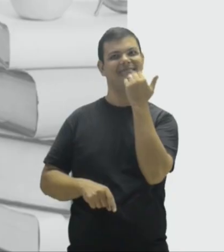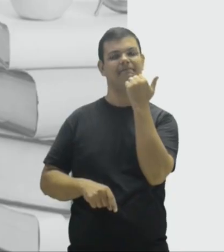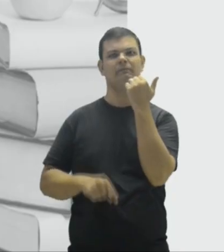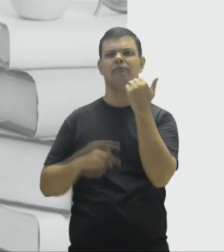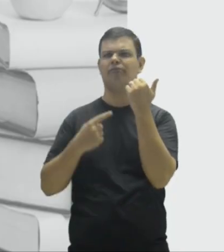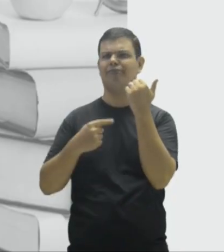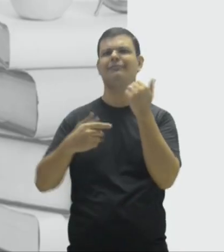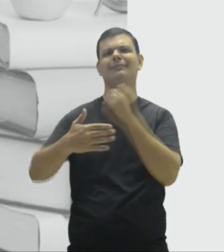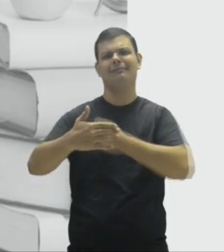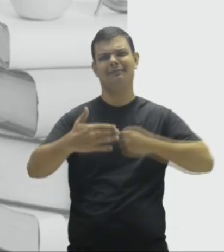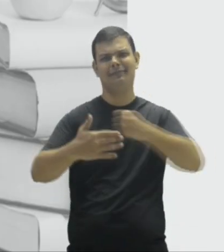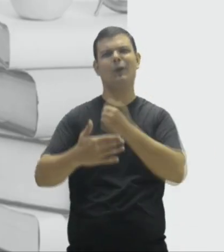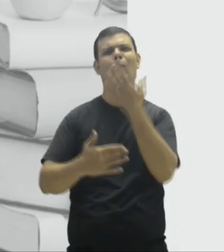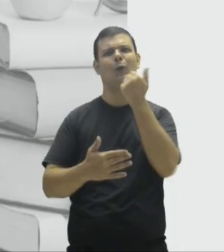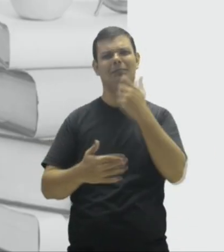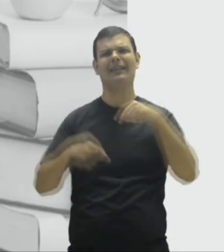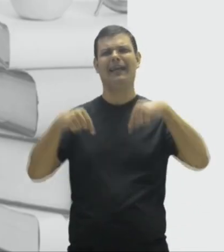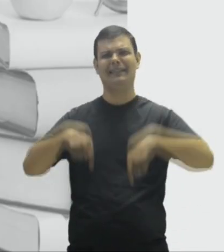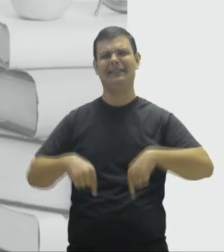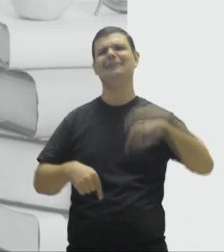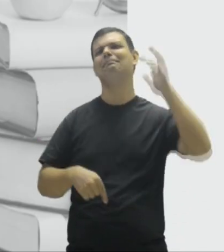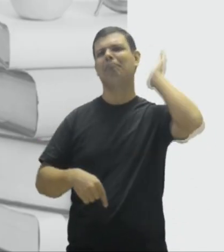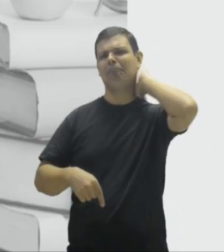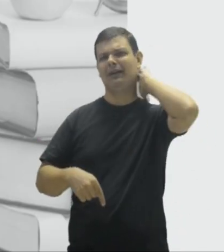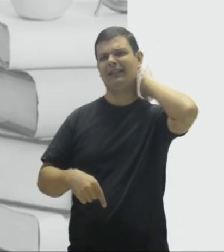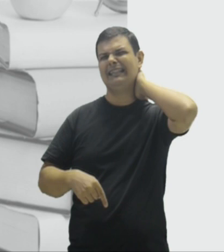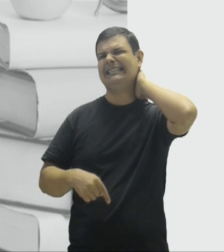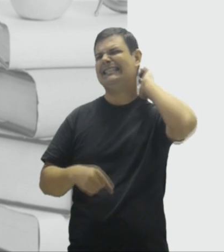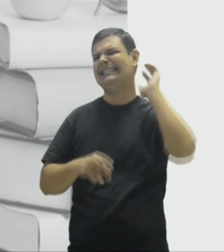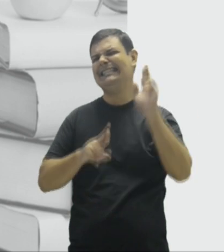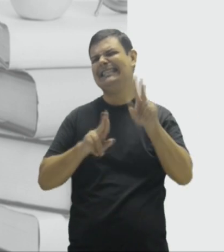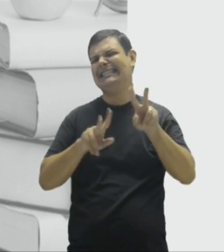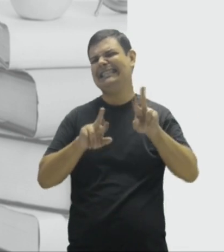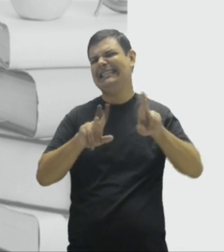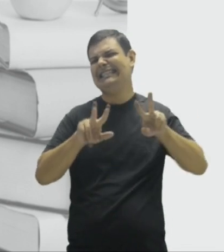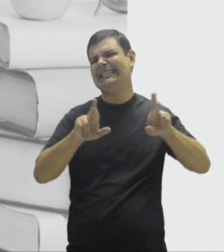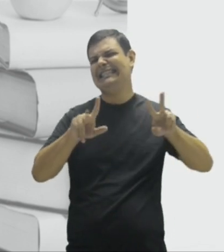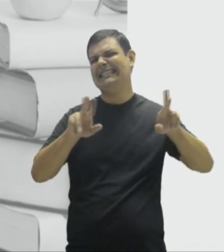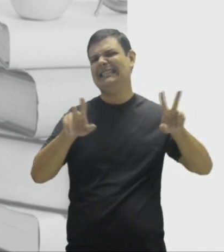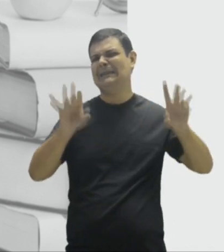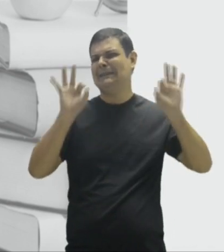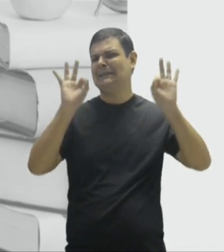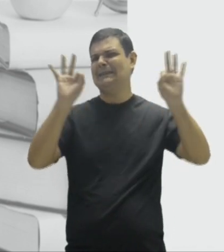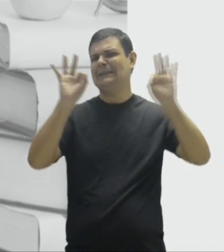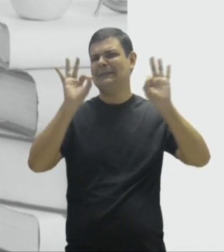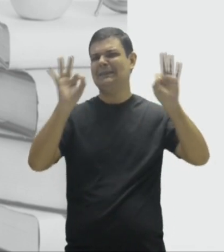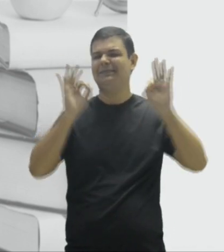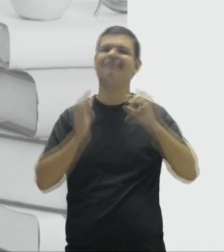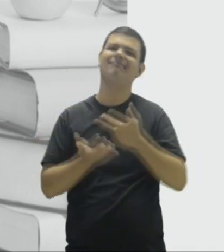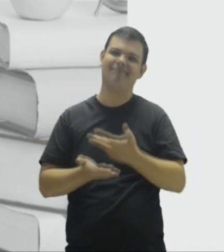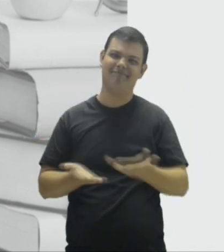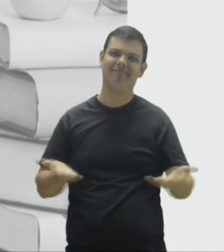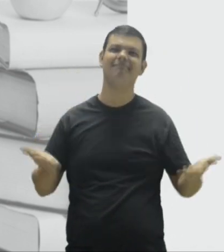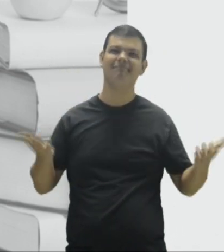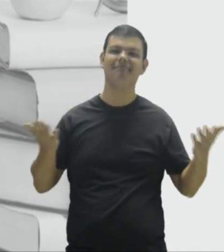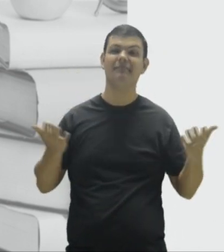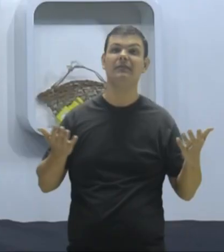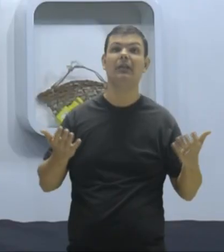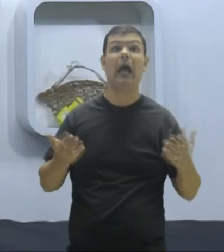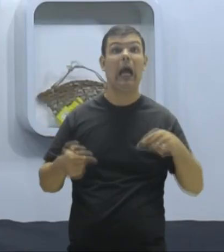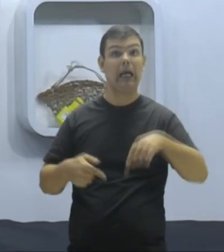nós somos aqui, o estado do Pará, tem uma riqueza gastronômica maravilhosa. Uma das